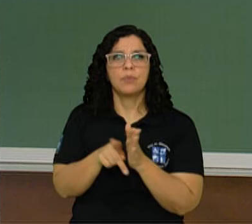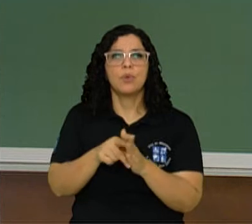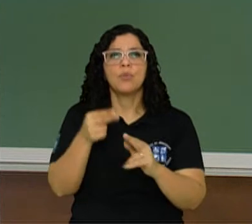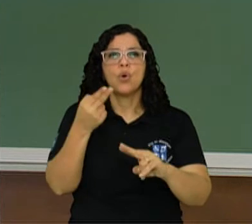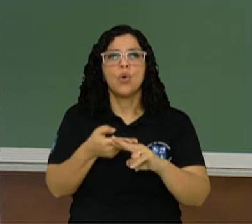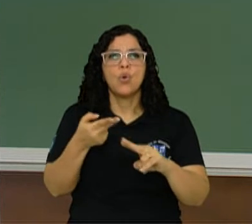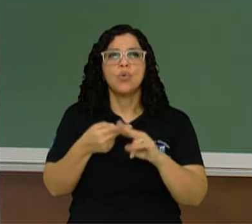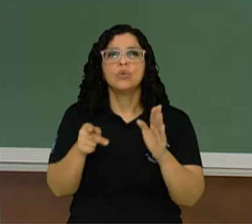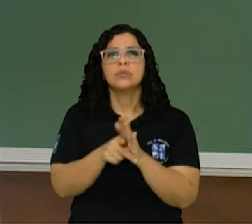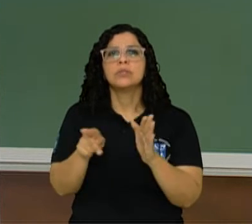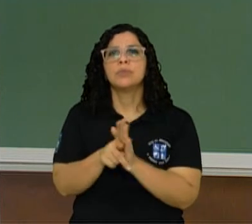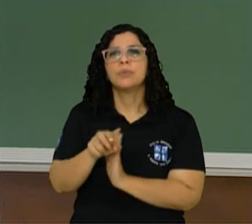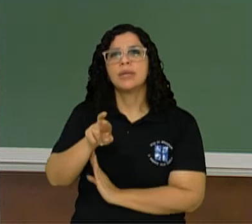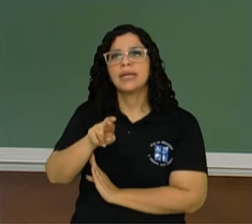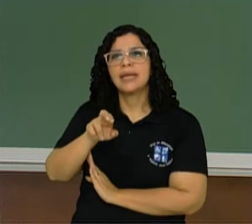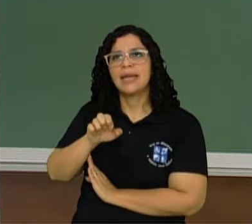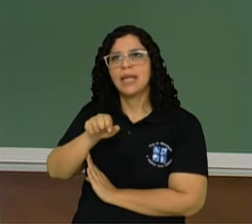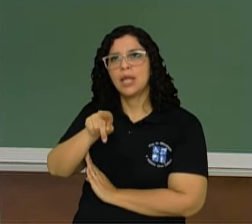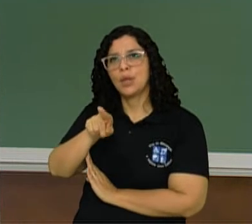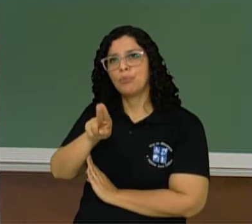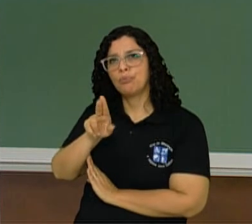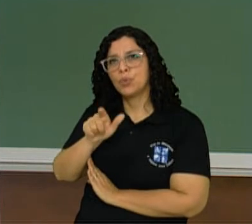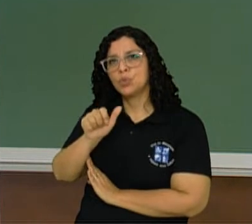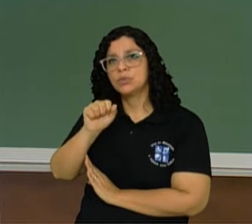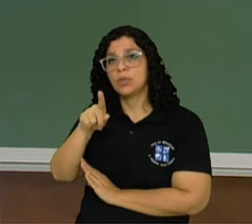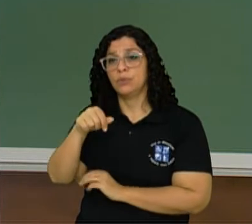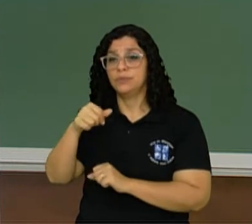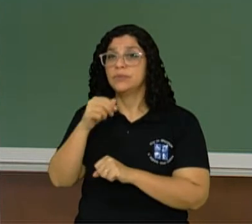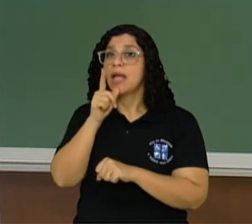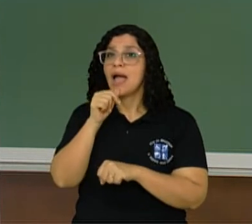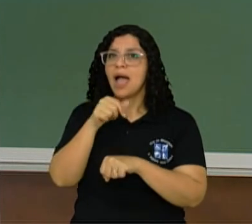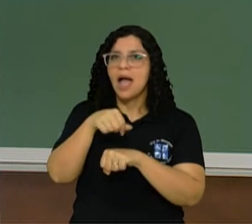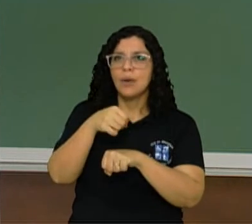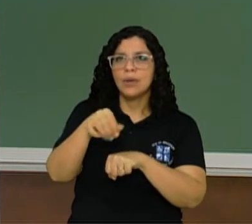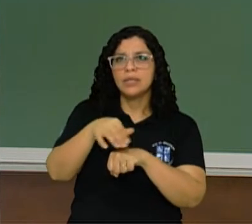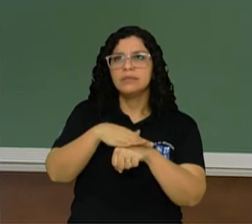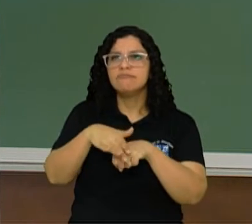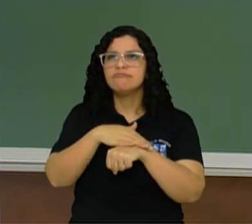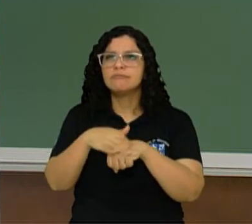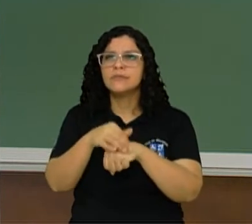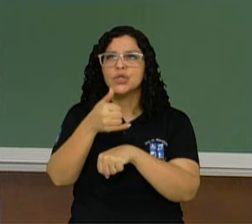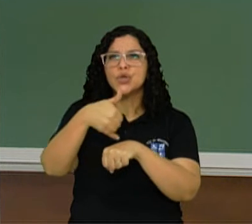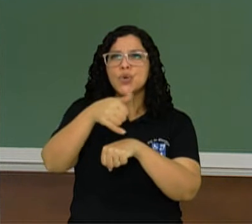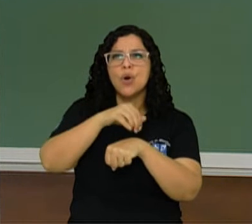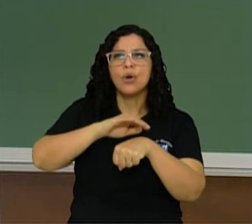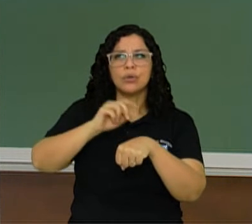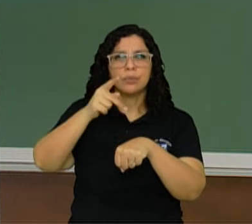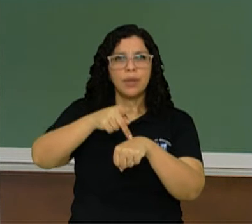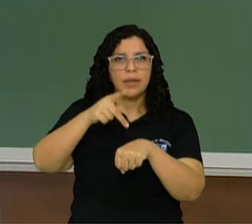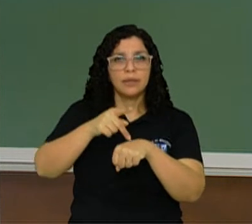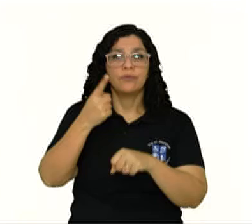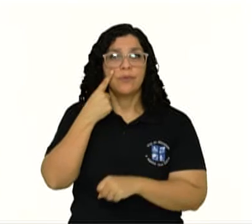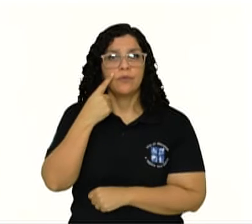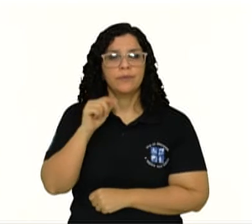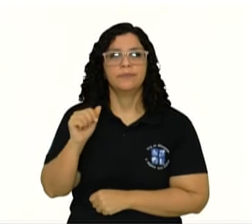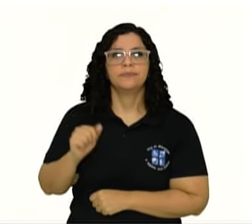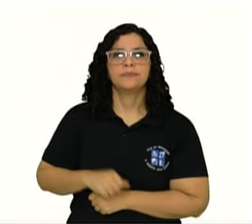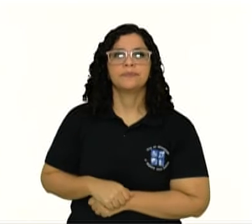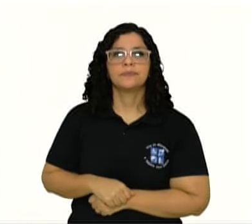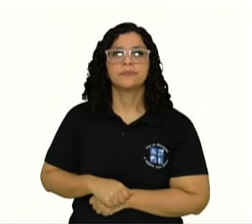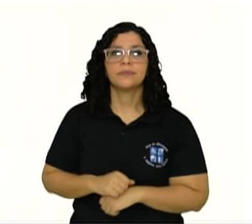usa a técnica da repulsão entre a água e o óleo sobre a pedra? Então vamos lá.